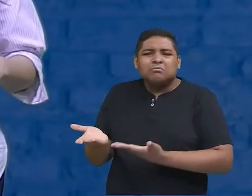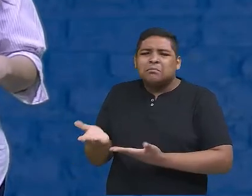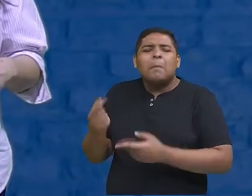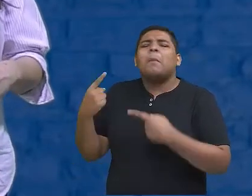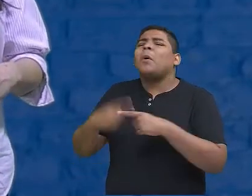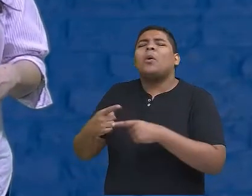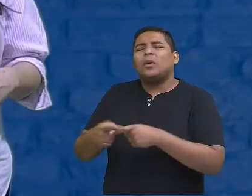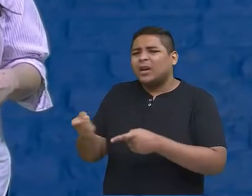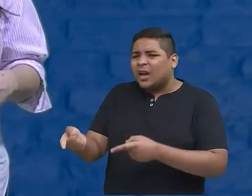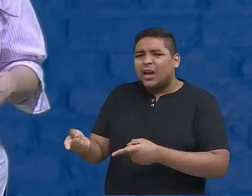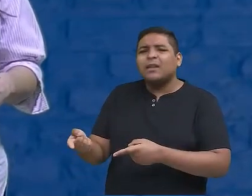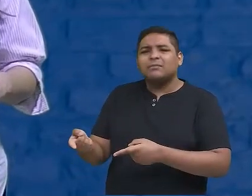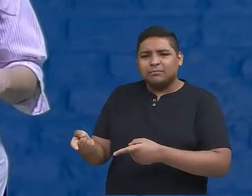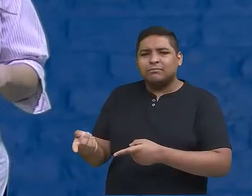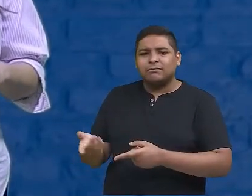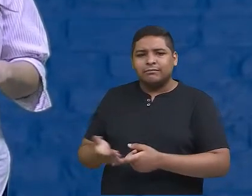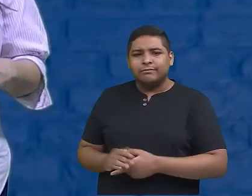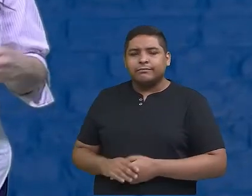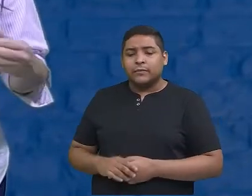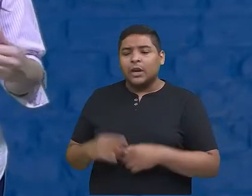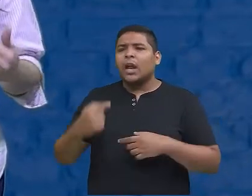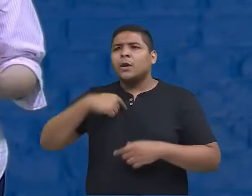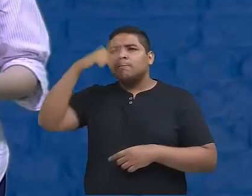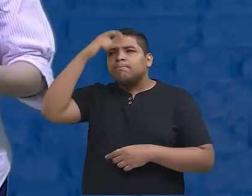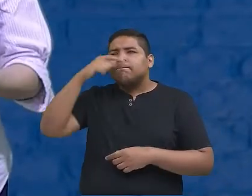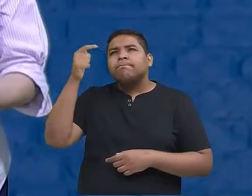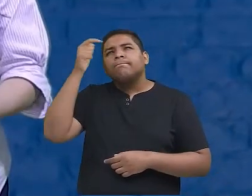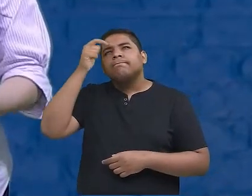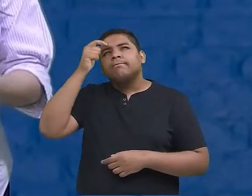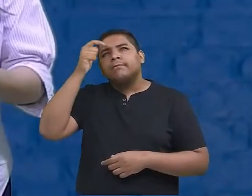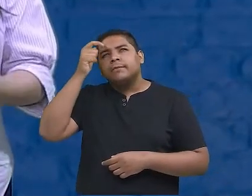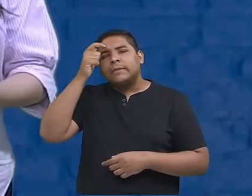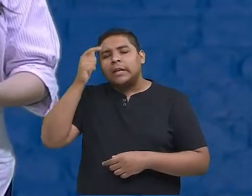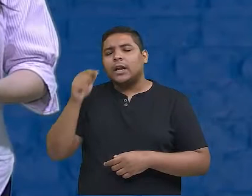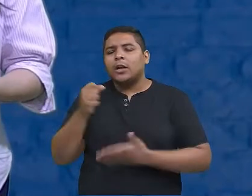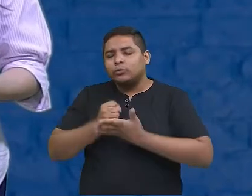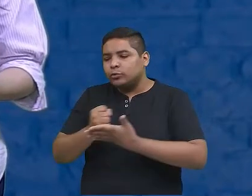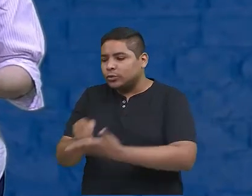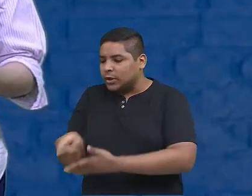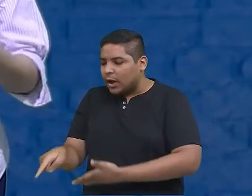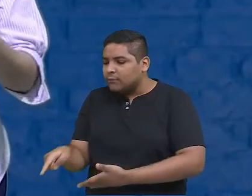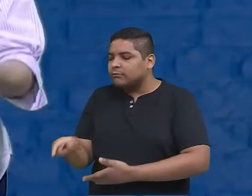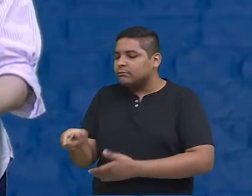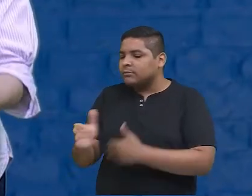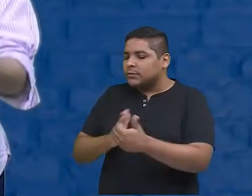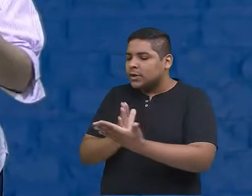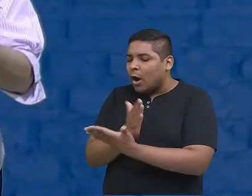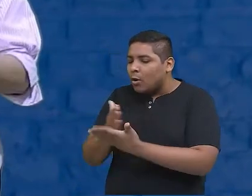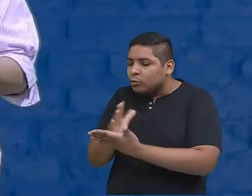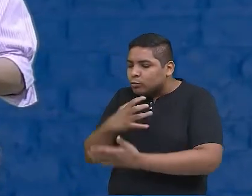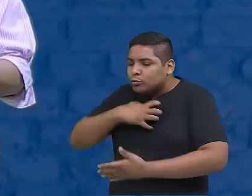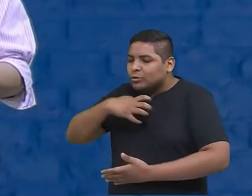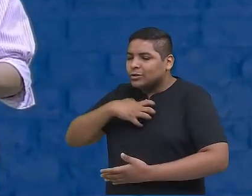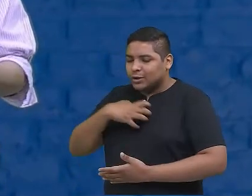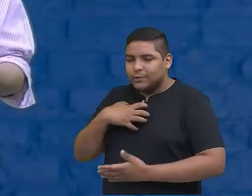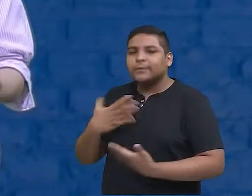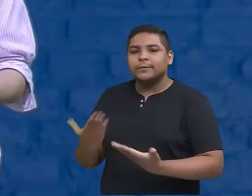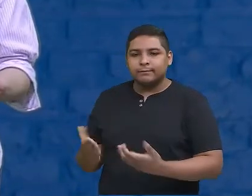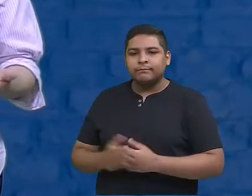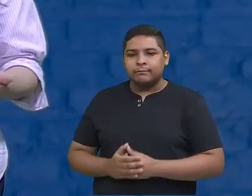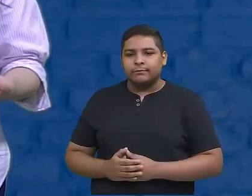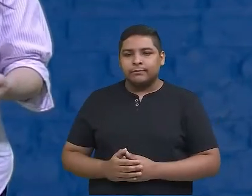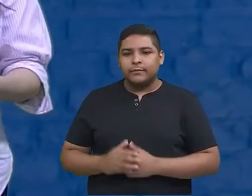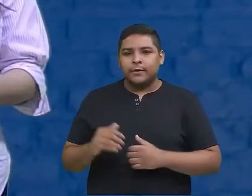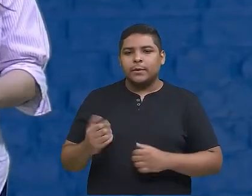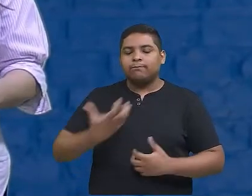Eu poderia ajudar de alguma forma? Me colocar no lugar daquele colega, não deixar que ele faça o